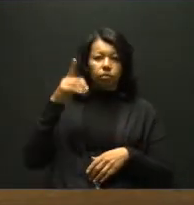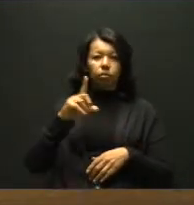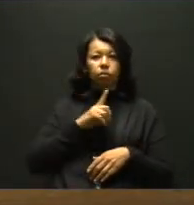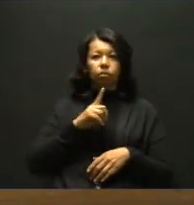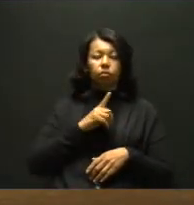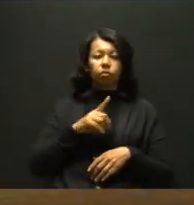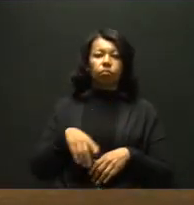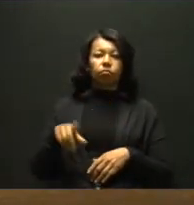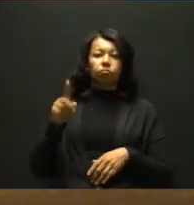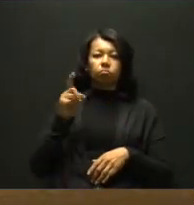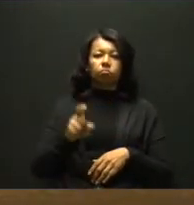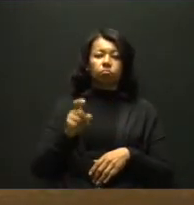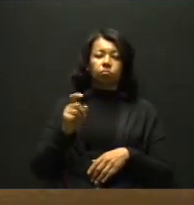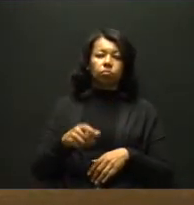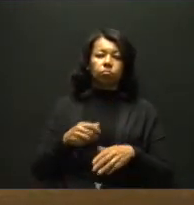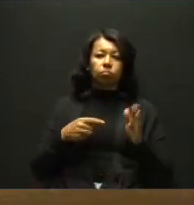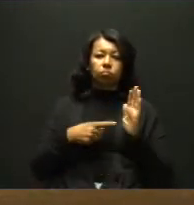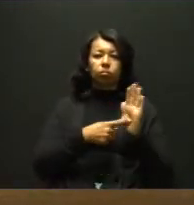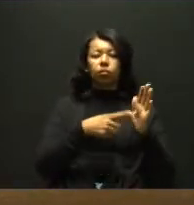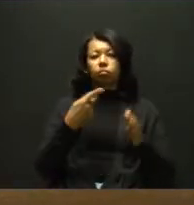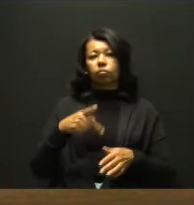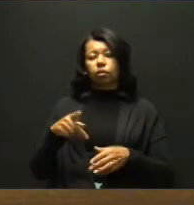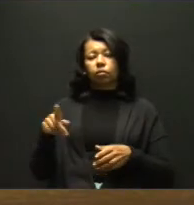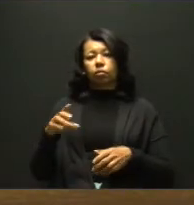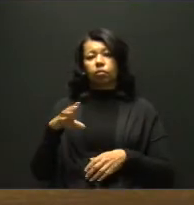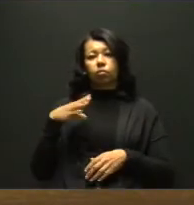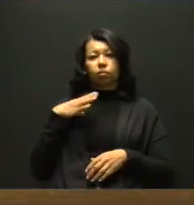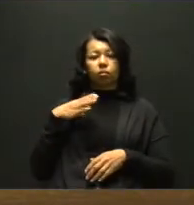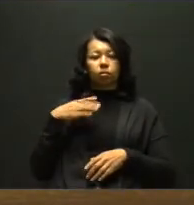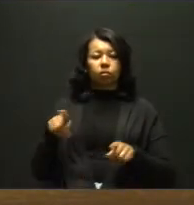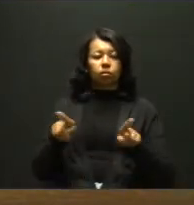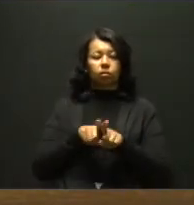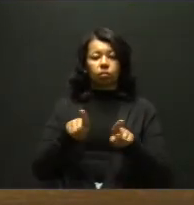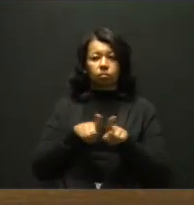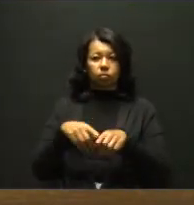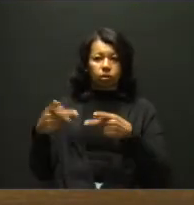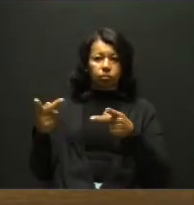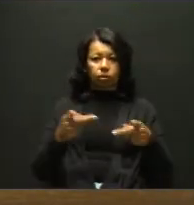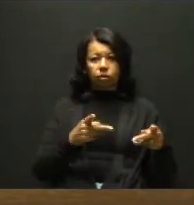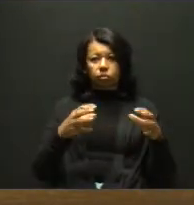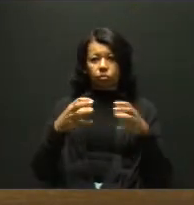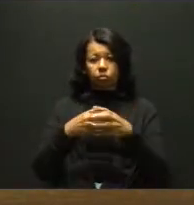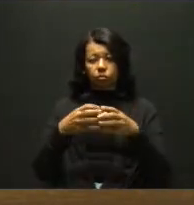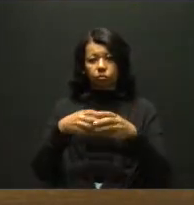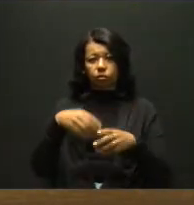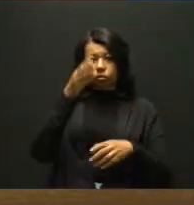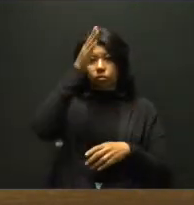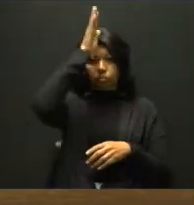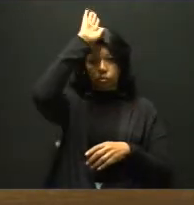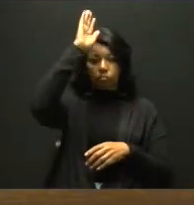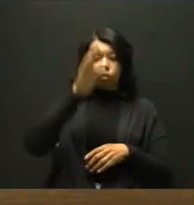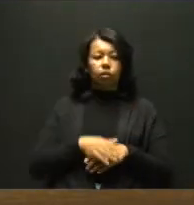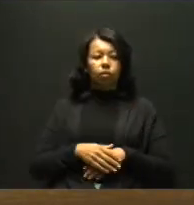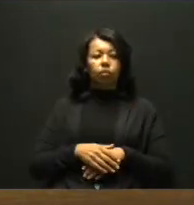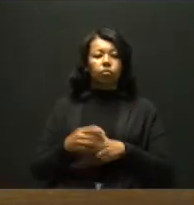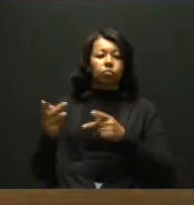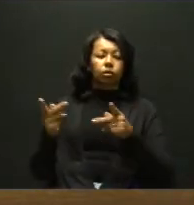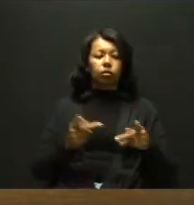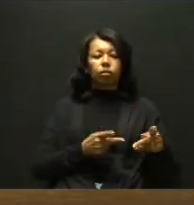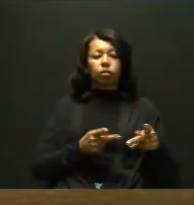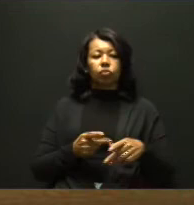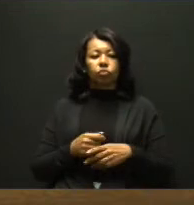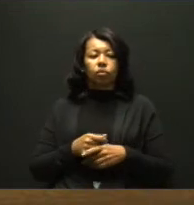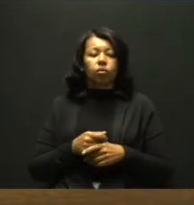e também a presença do agrupamento na pessoa do tenente alexandre capitã patrícia mais uma